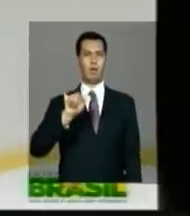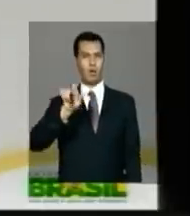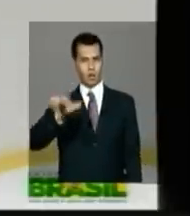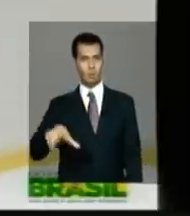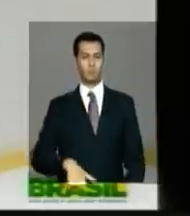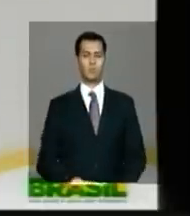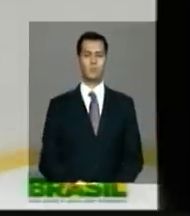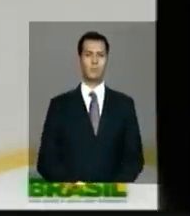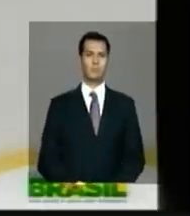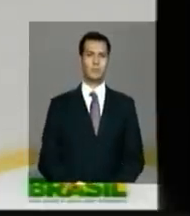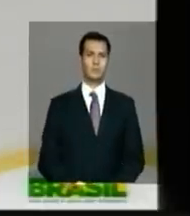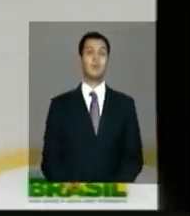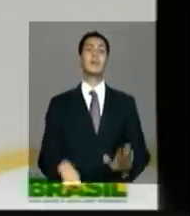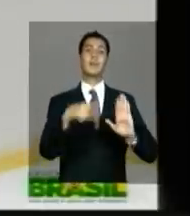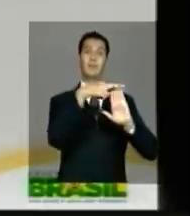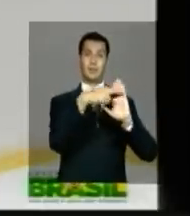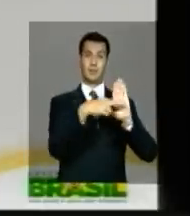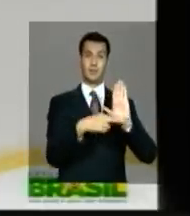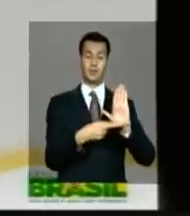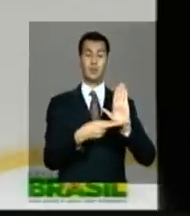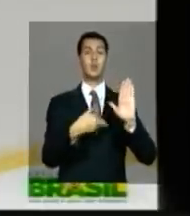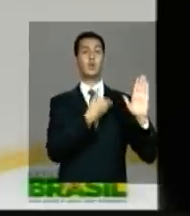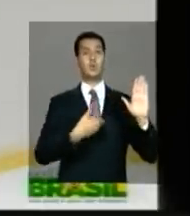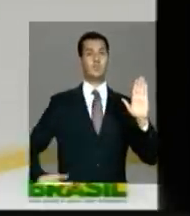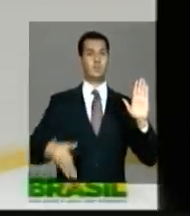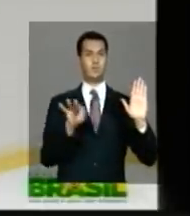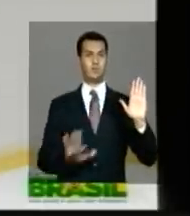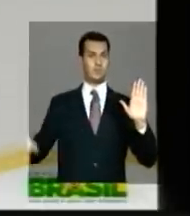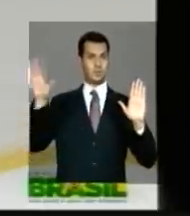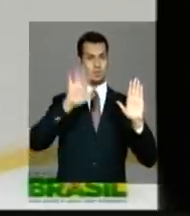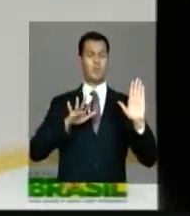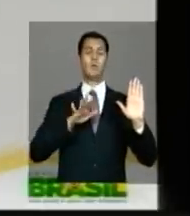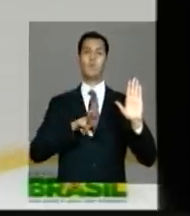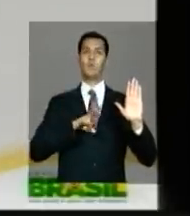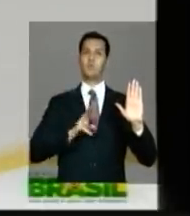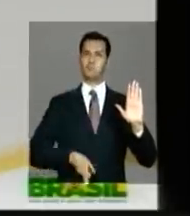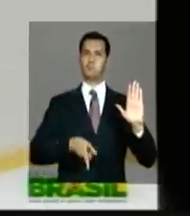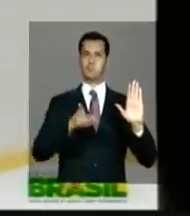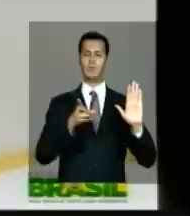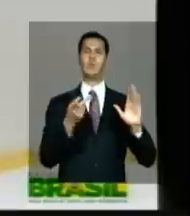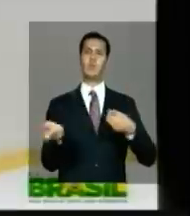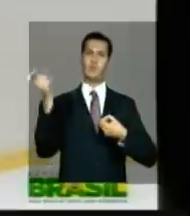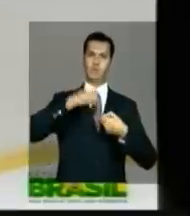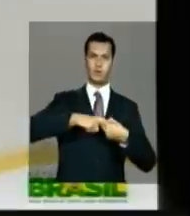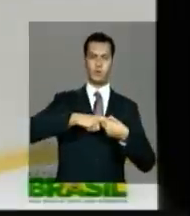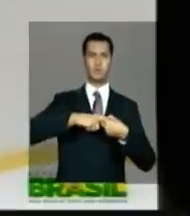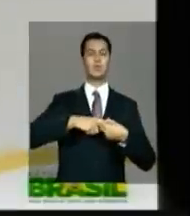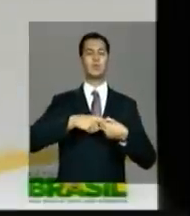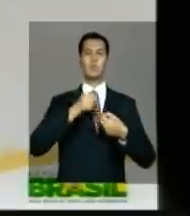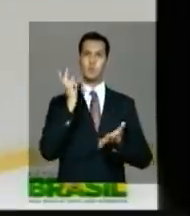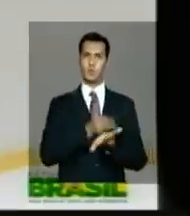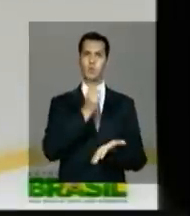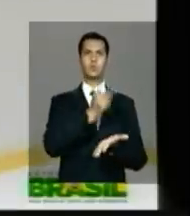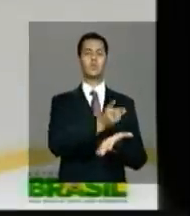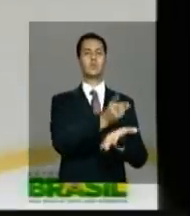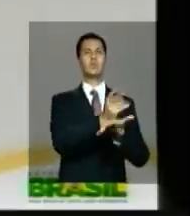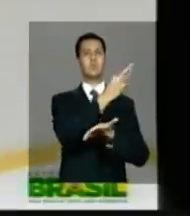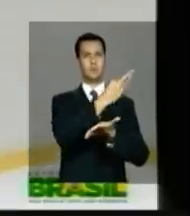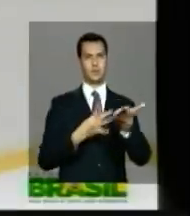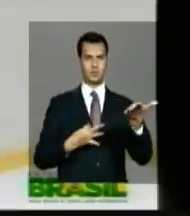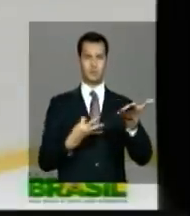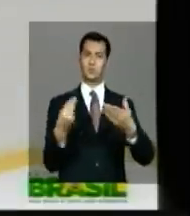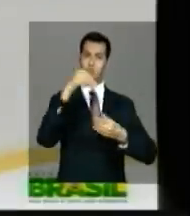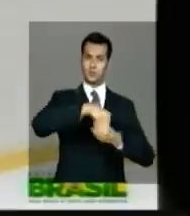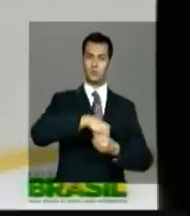mantidas são exemplos de regras que o governo federal que o poder executivo recupera e mantém no texto do Código